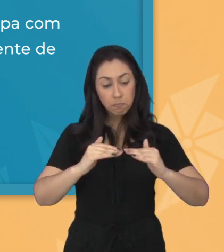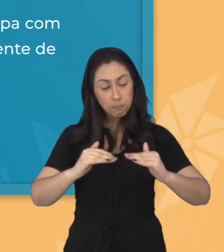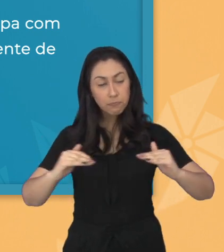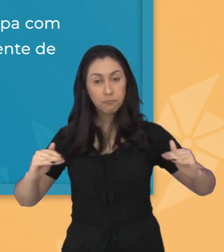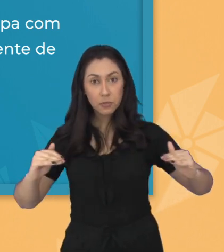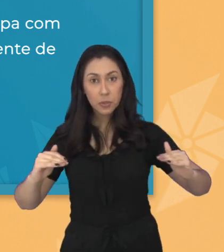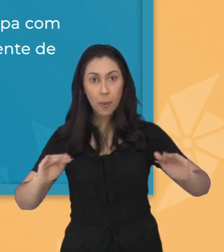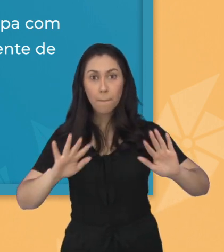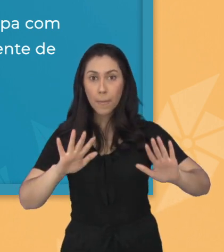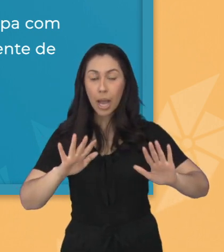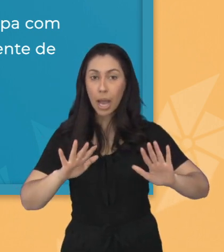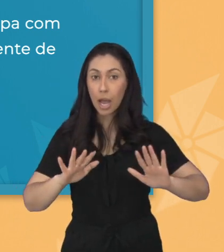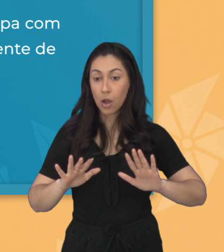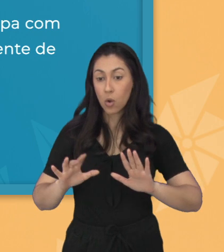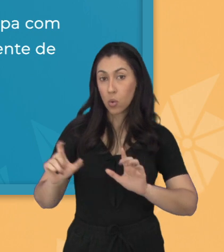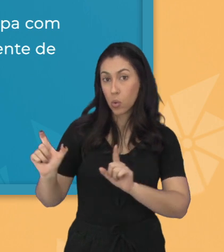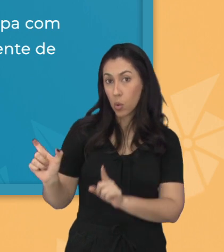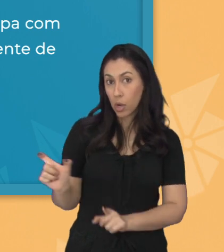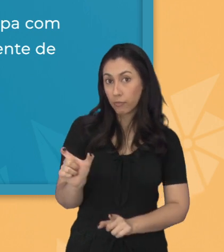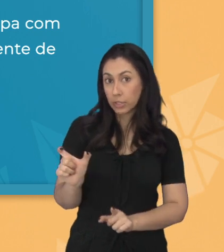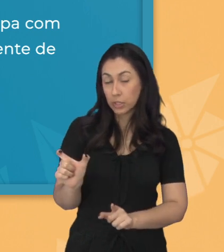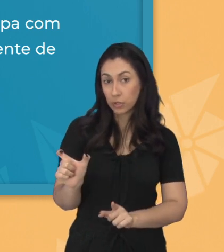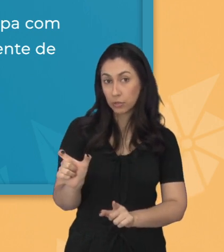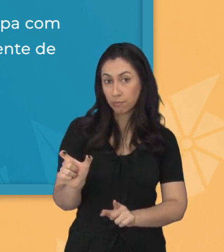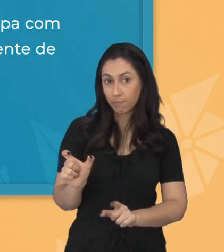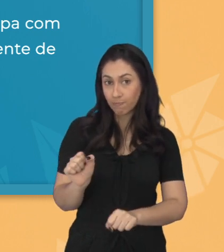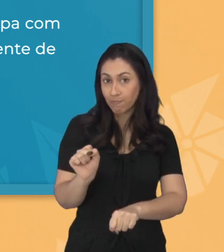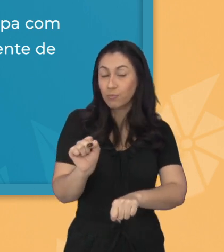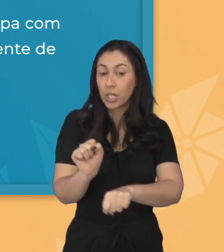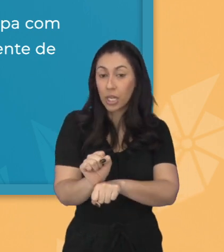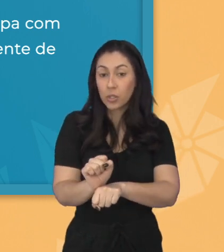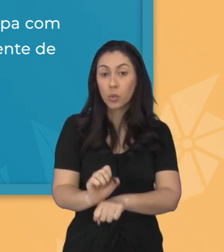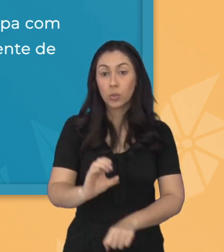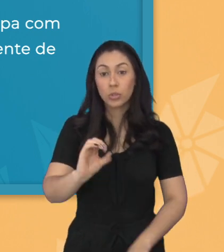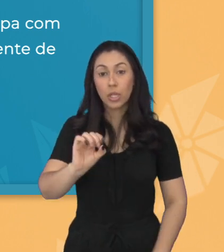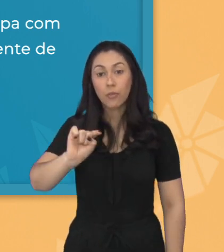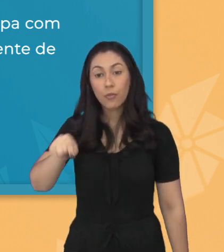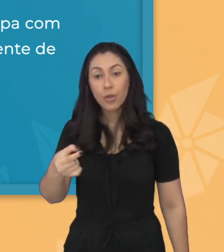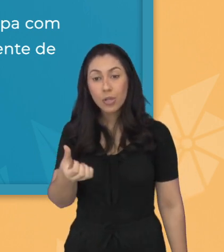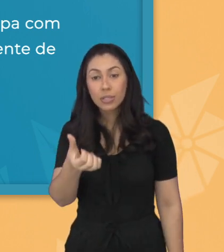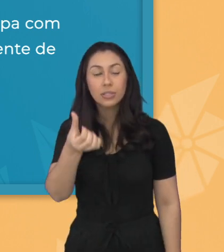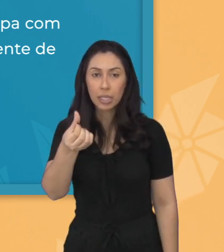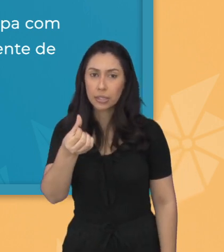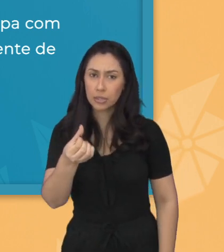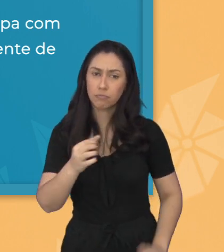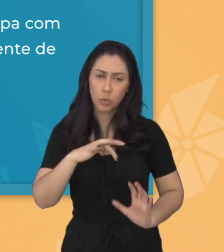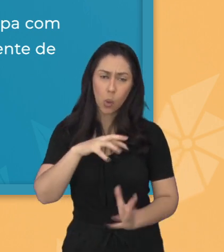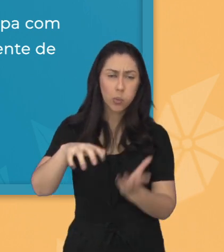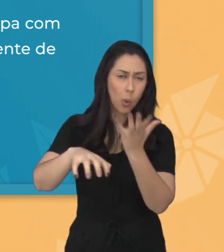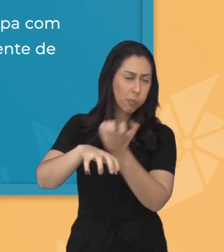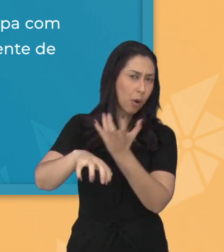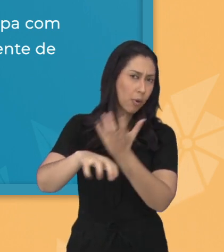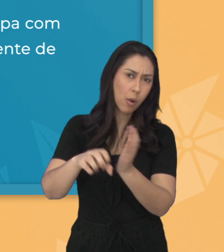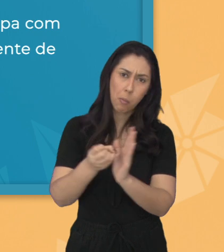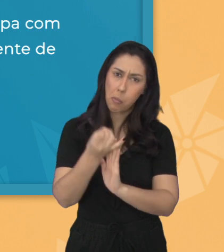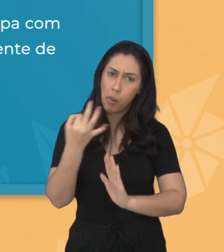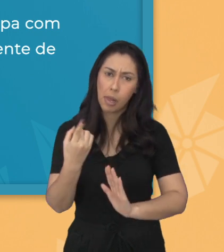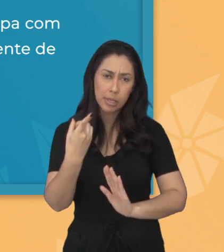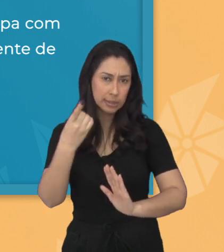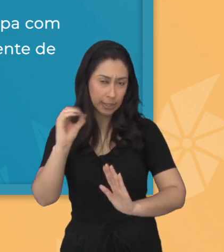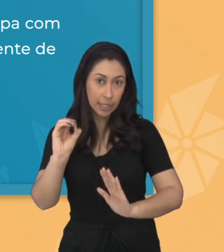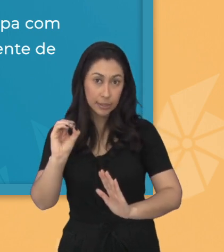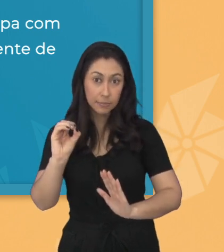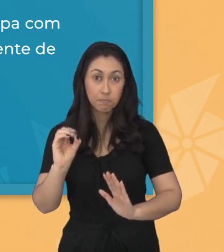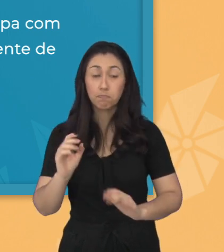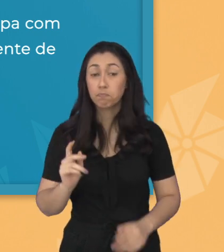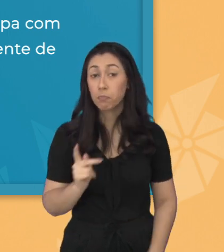entre o guarda-roupas e o chão vale 0,6. Adote gravidade igual a 10 metros por segundo ao quadrado. Uma